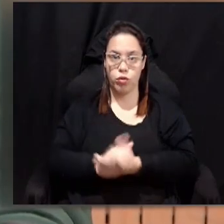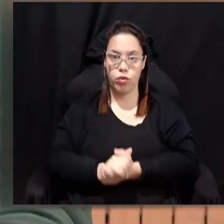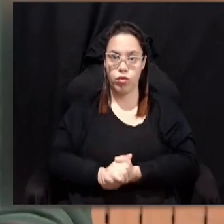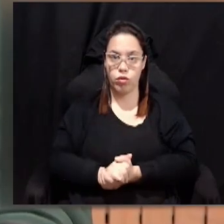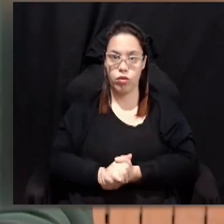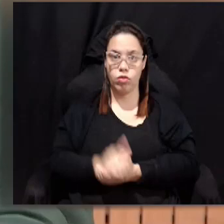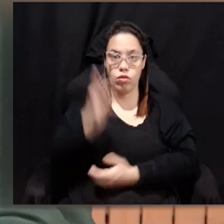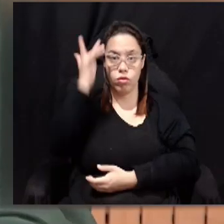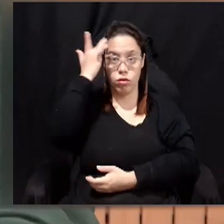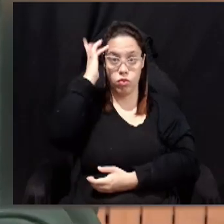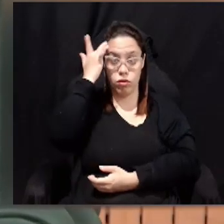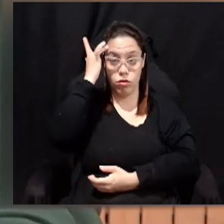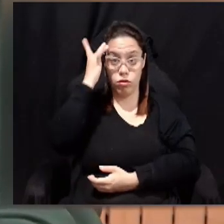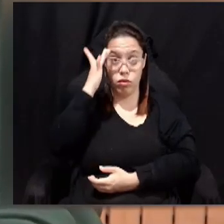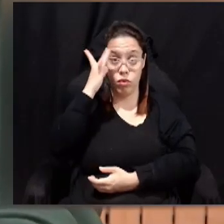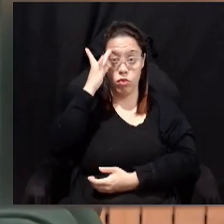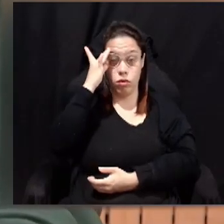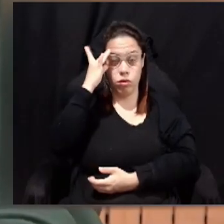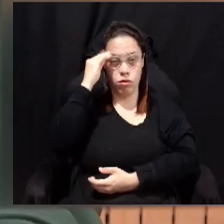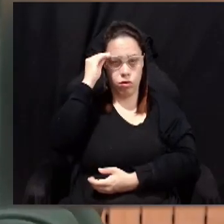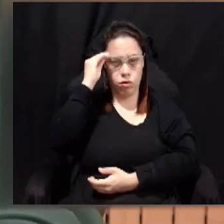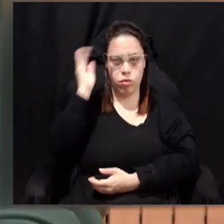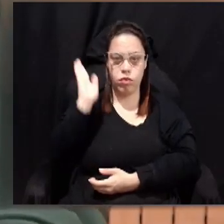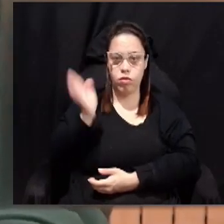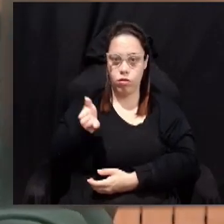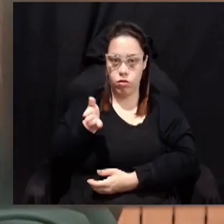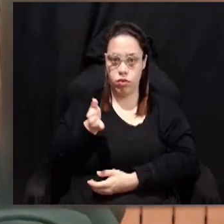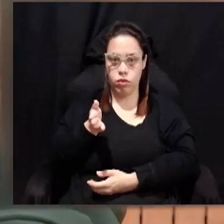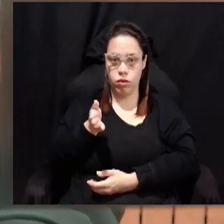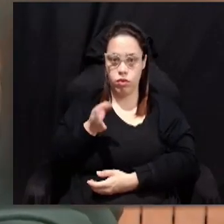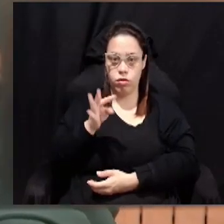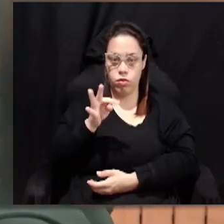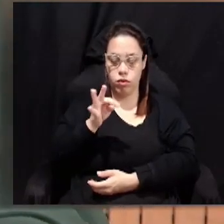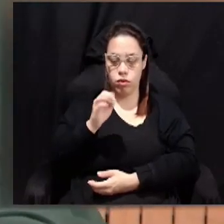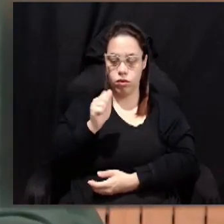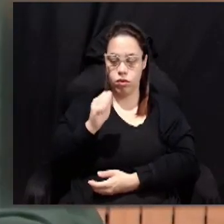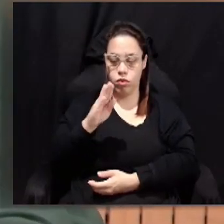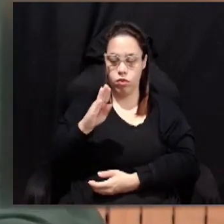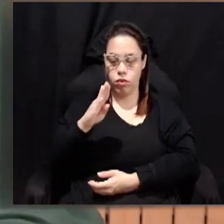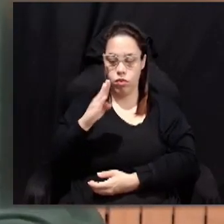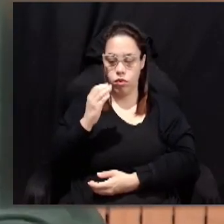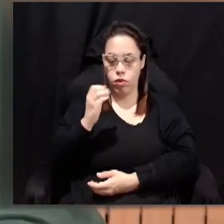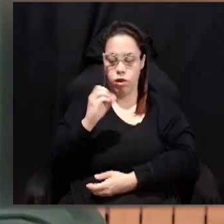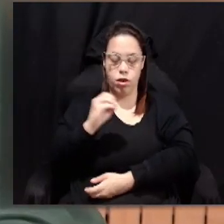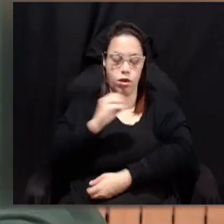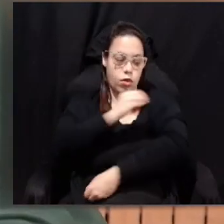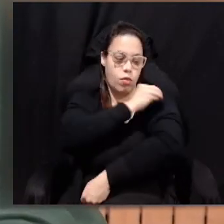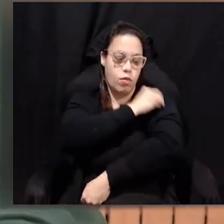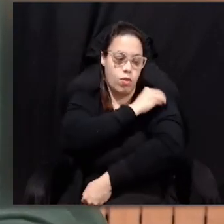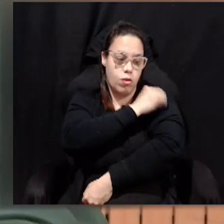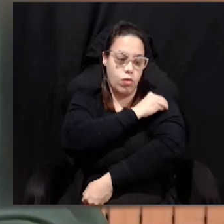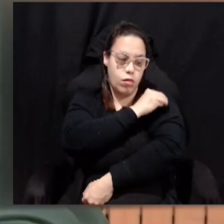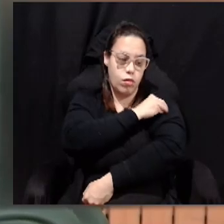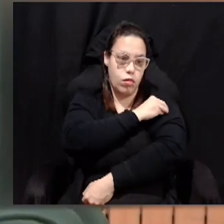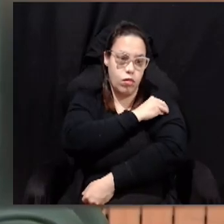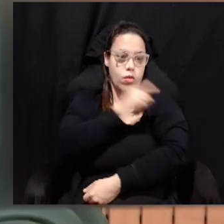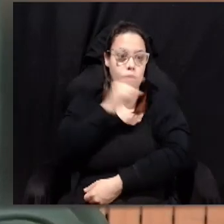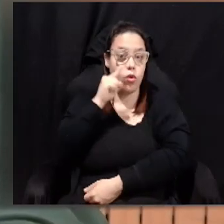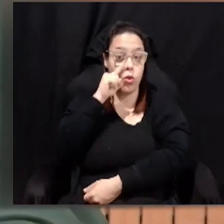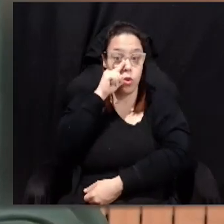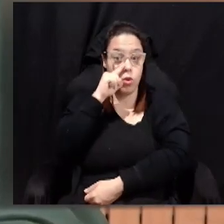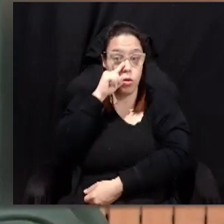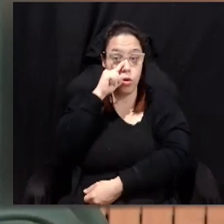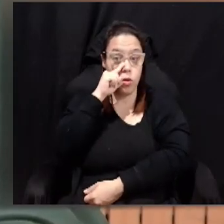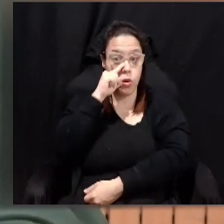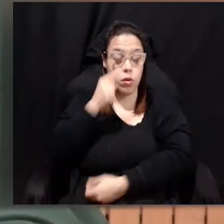já passou o tempo da gente falar um pouco de tabaco e álcool como fatores de risco para câncer,